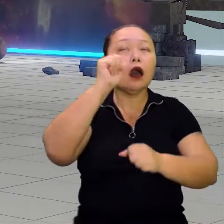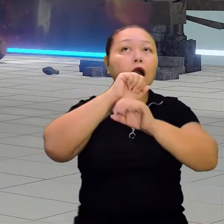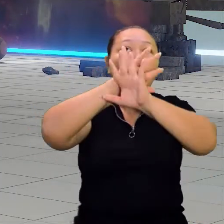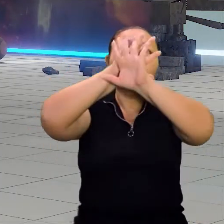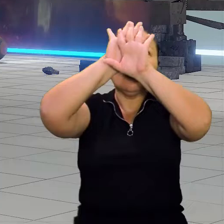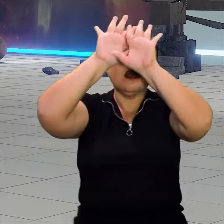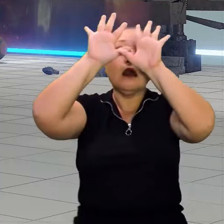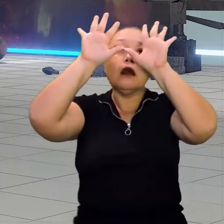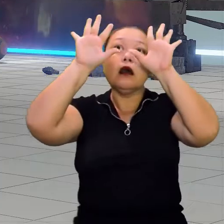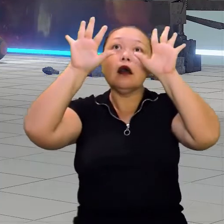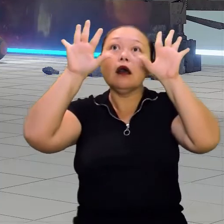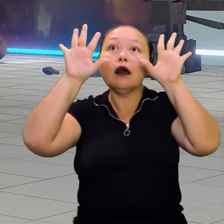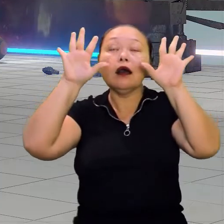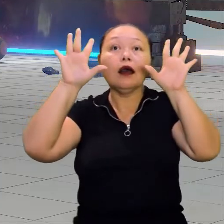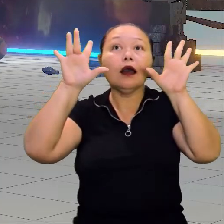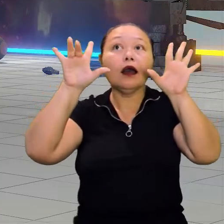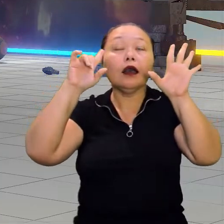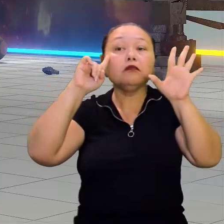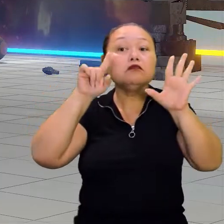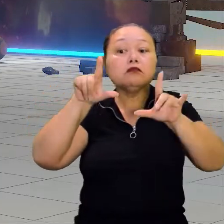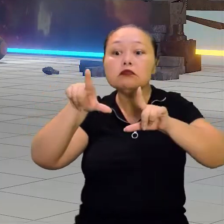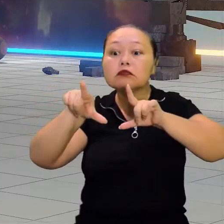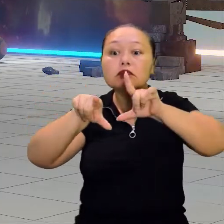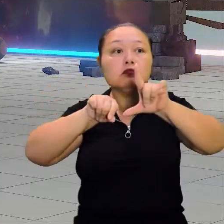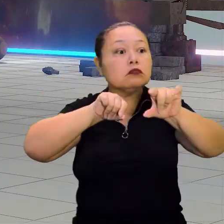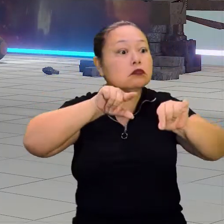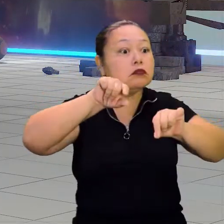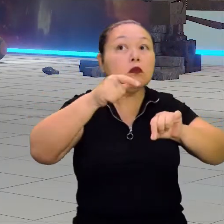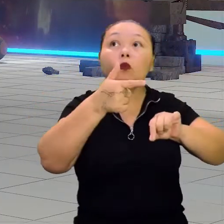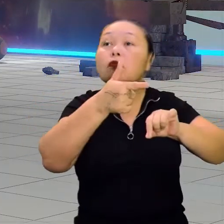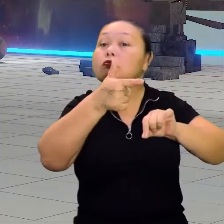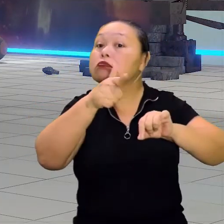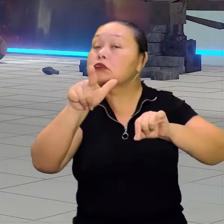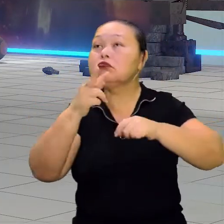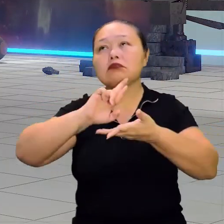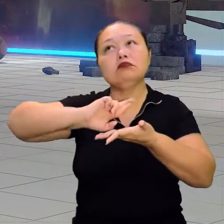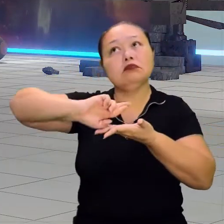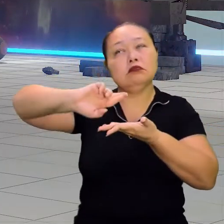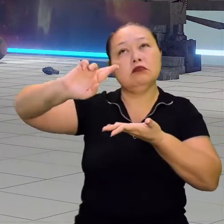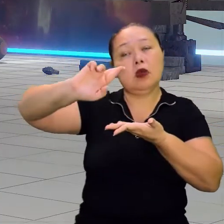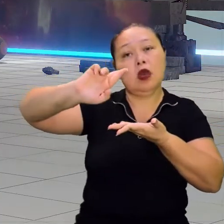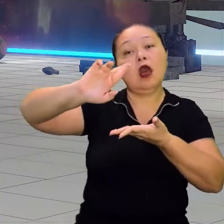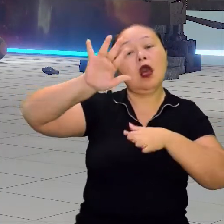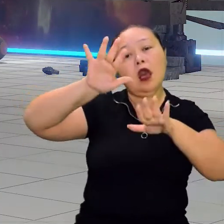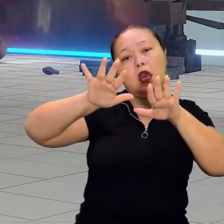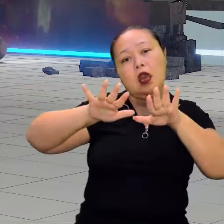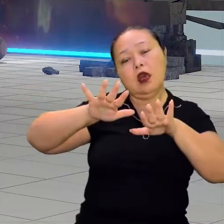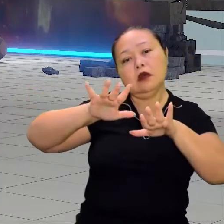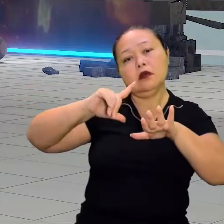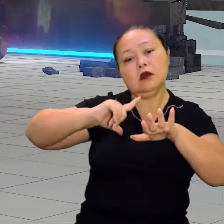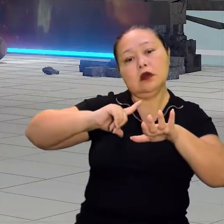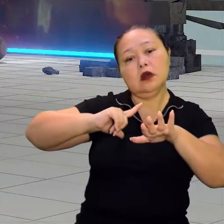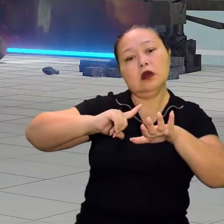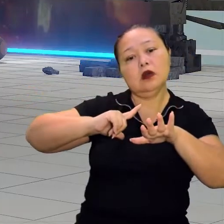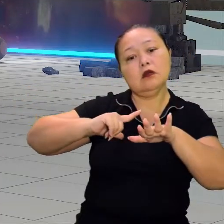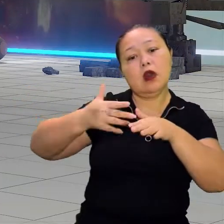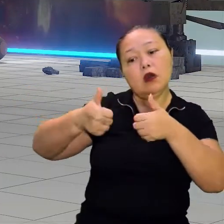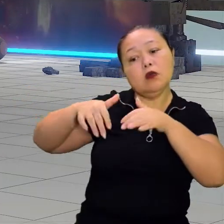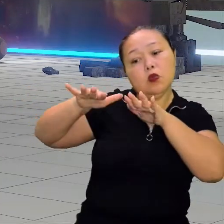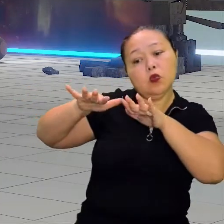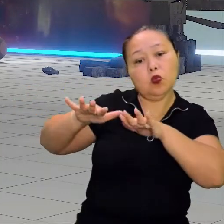você faz a busca religiosa. Muitas das vezes você